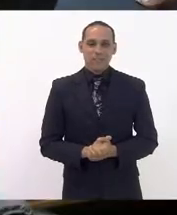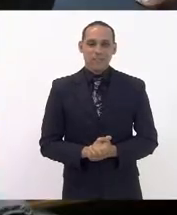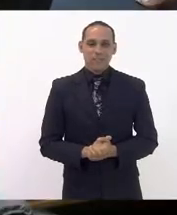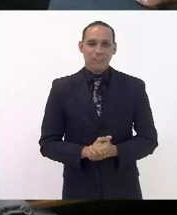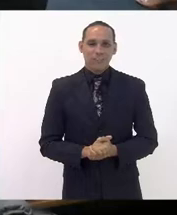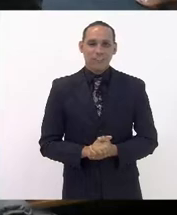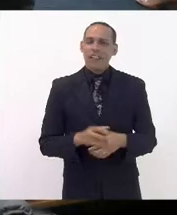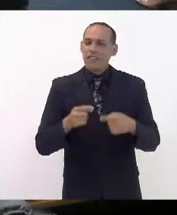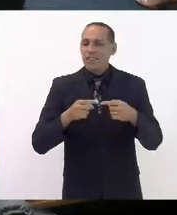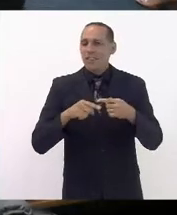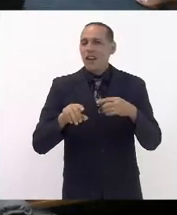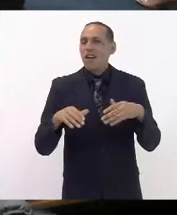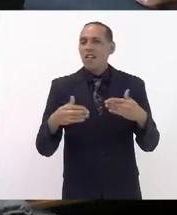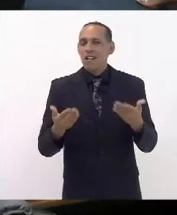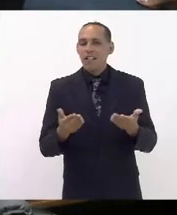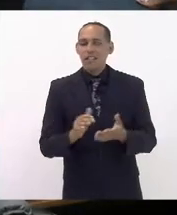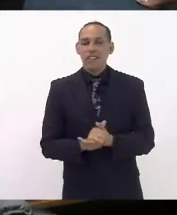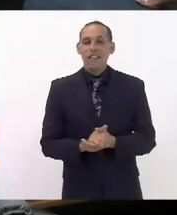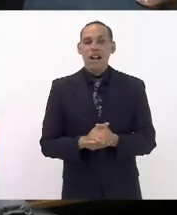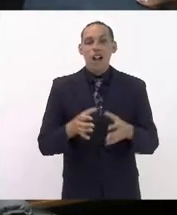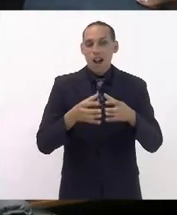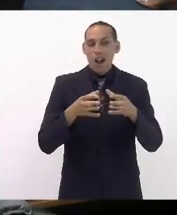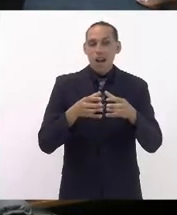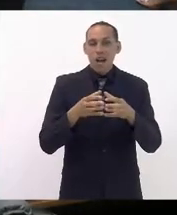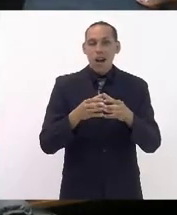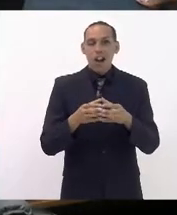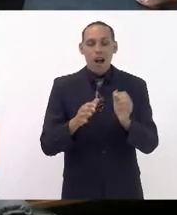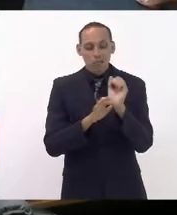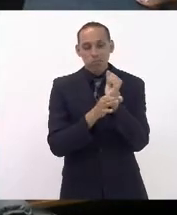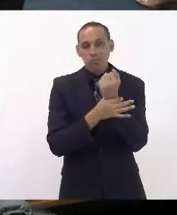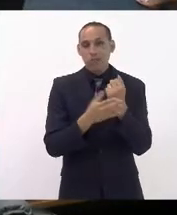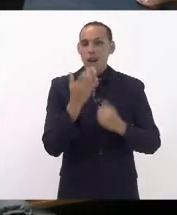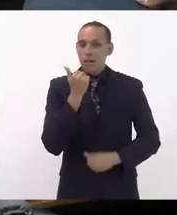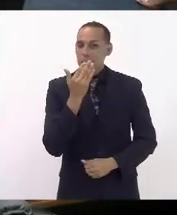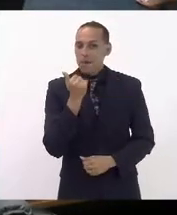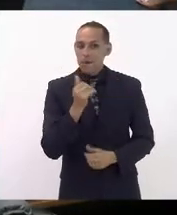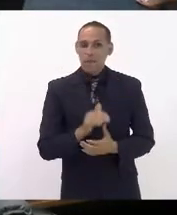Escolhe de qual autor para fazer. Pela Comissão de Segurança Alimentar,